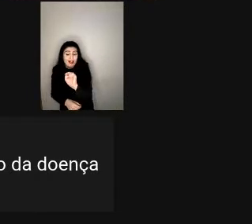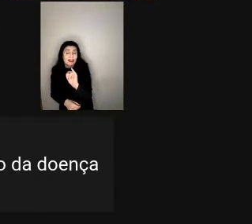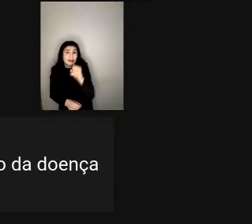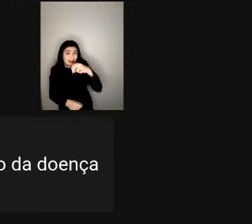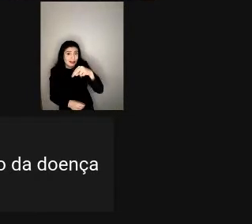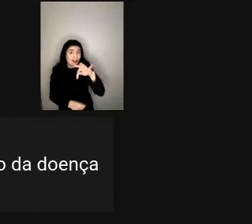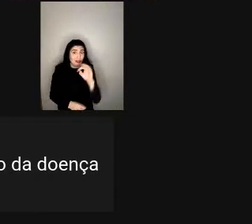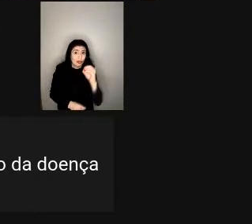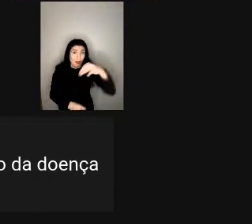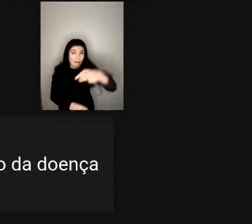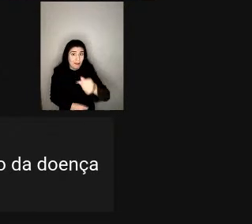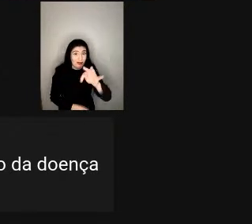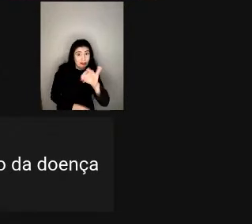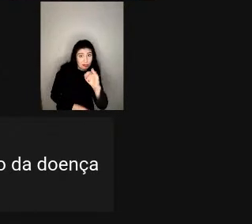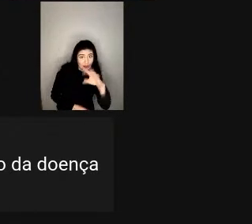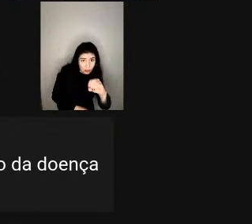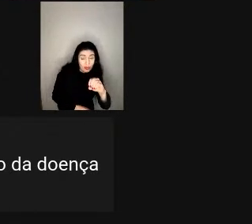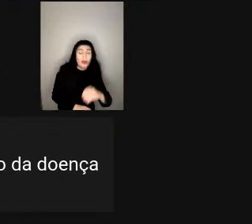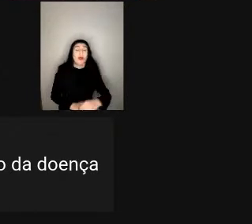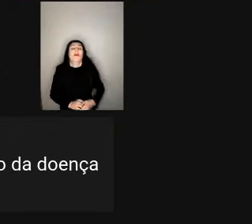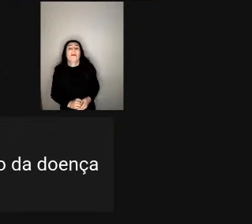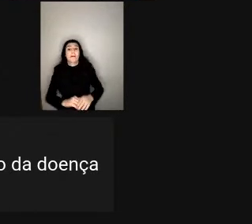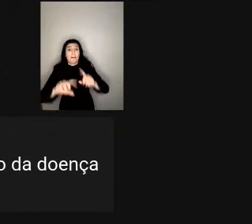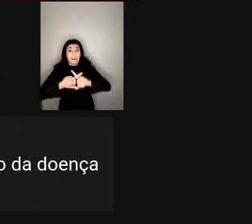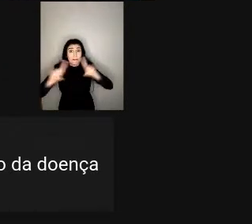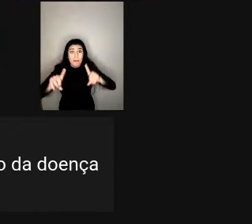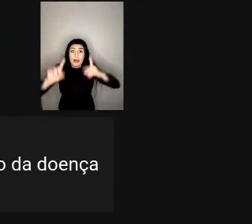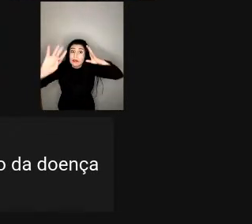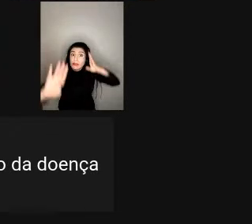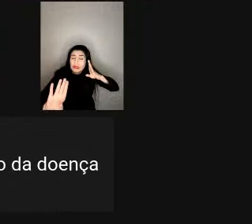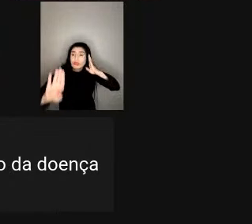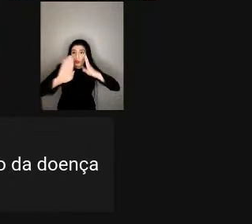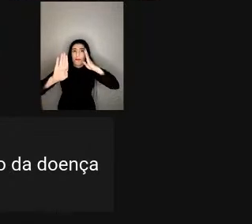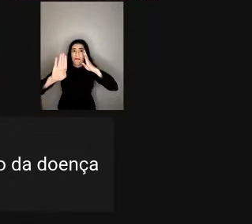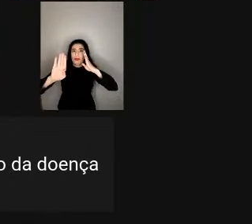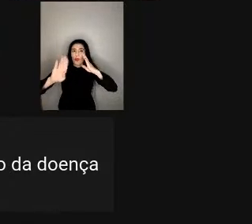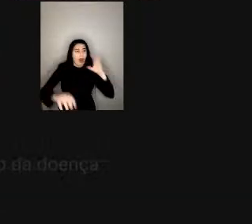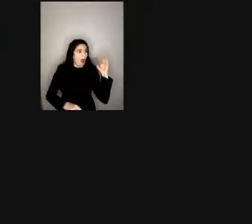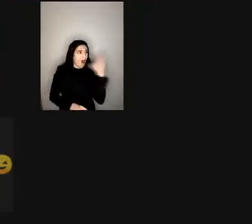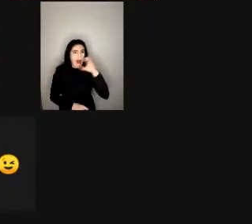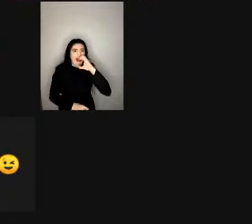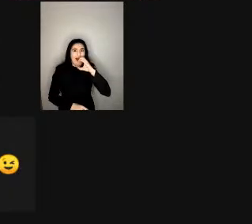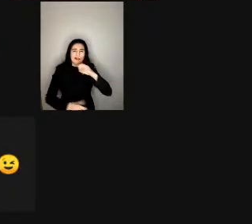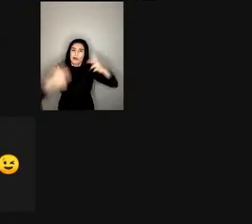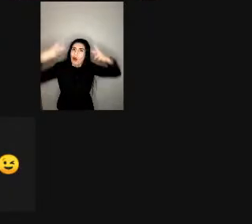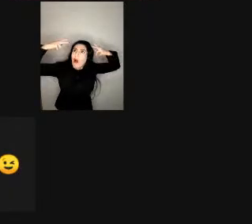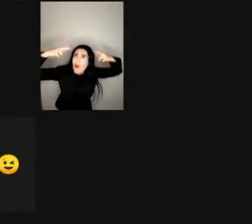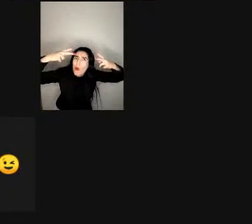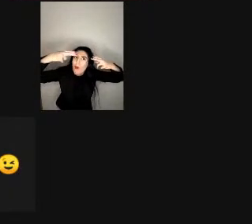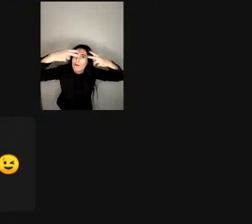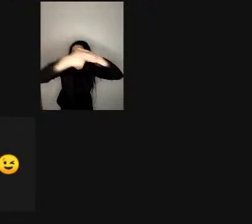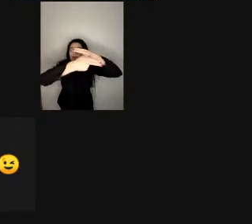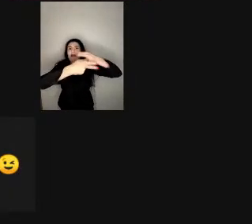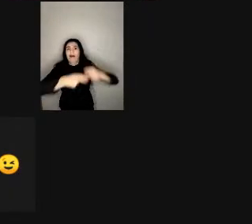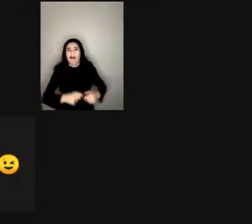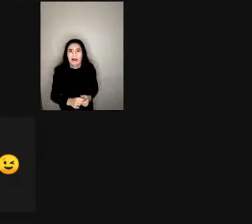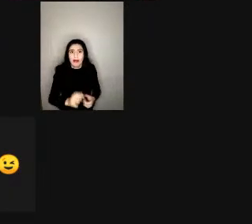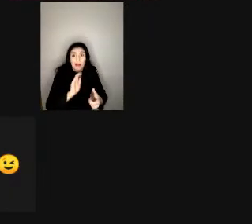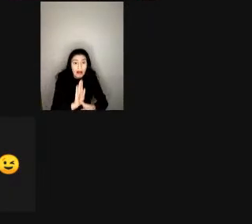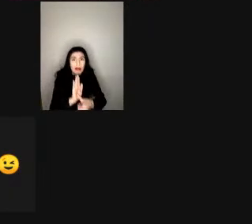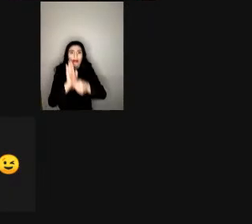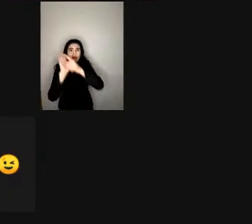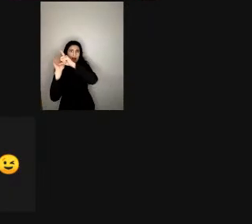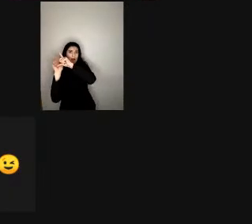ter tido aquela ocorrência, foi possível descobrir o câncer super cedo e operar ainda antes de atingir qualquer